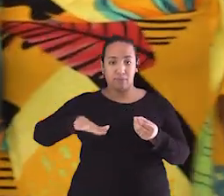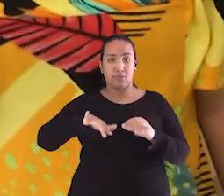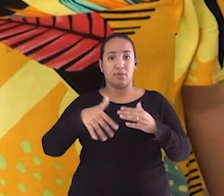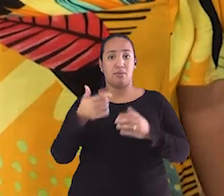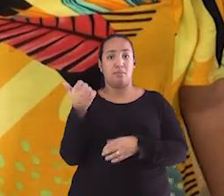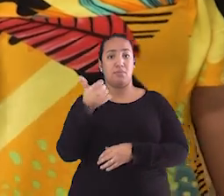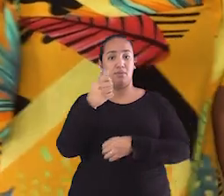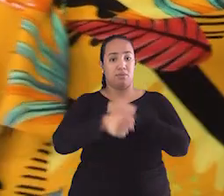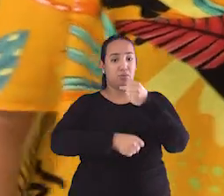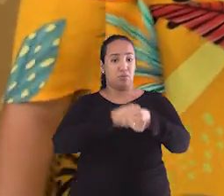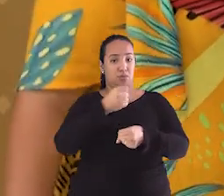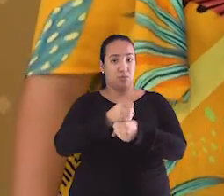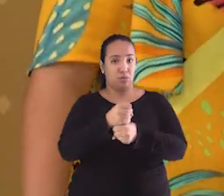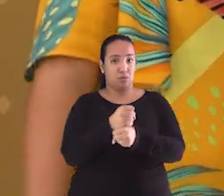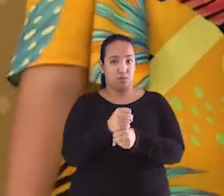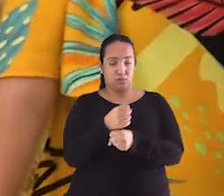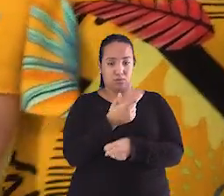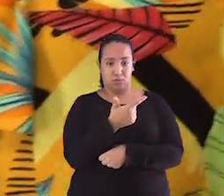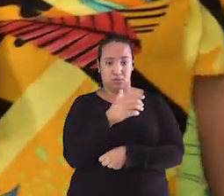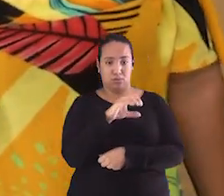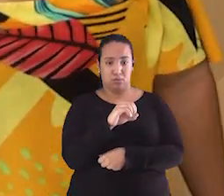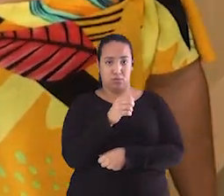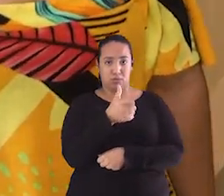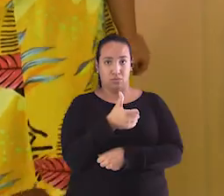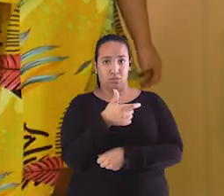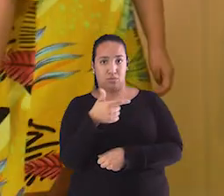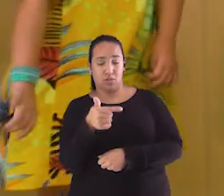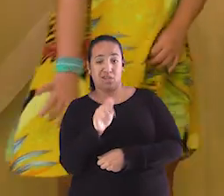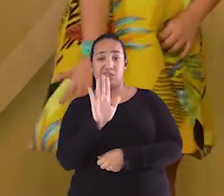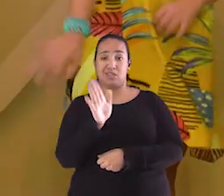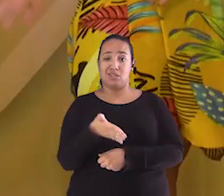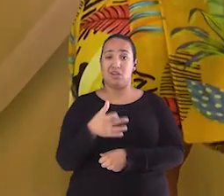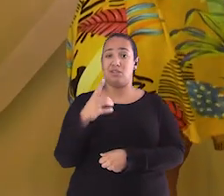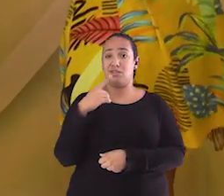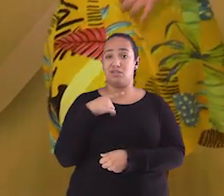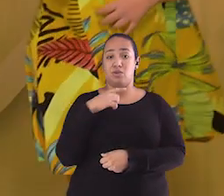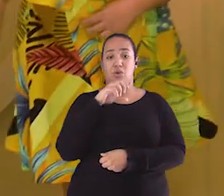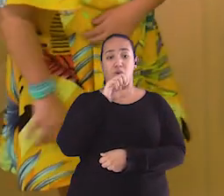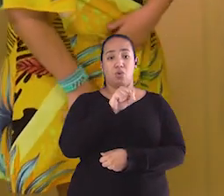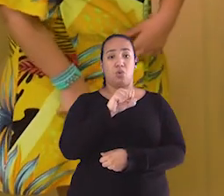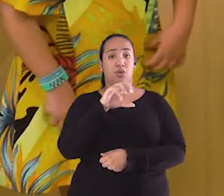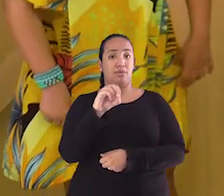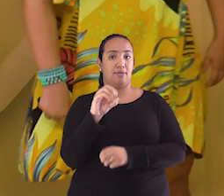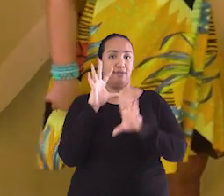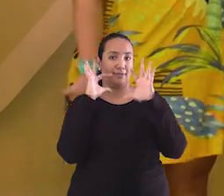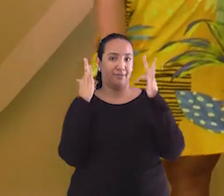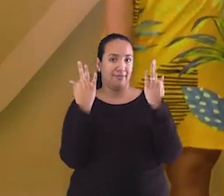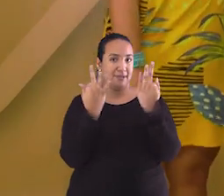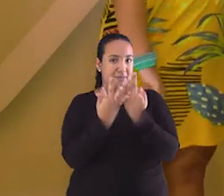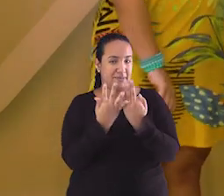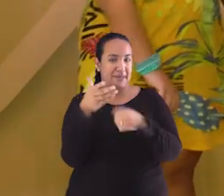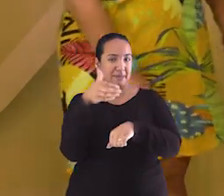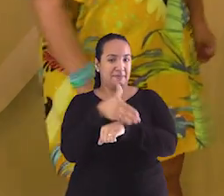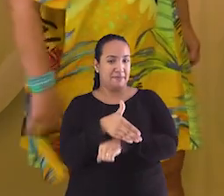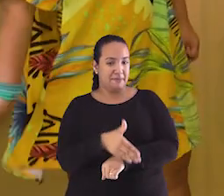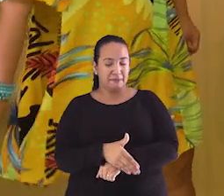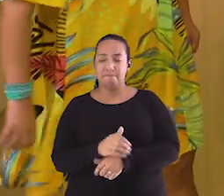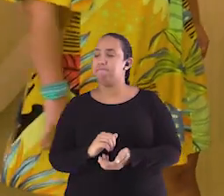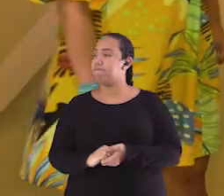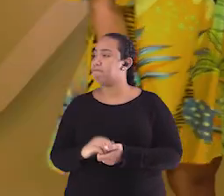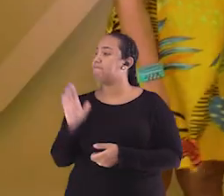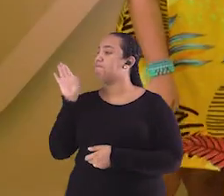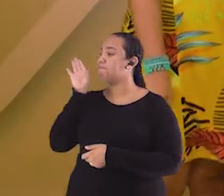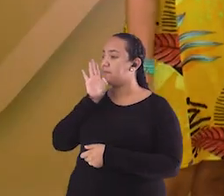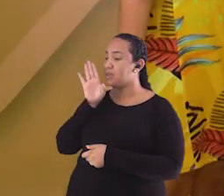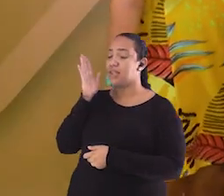ano, em 2017, nós estávamos terminando dezembro já com 80 famílias já sendo atendidas no Carecica Down. Muito bacana, é muito legal